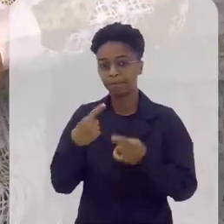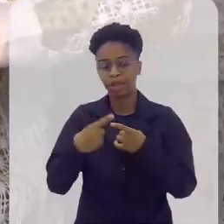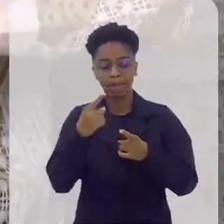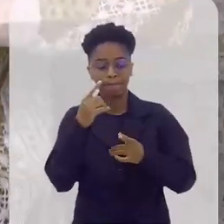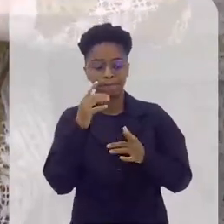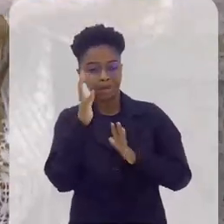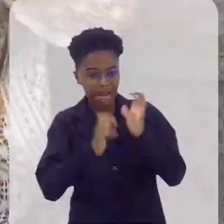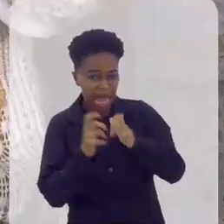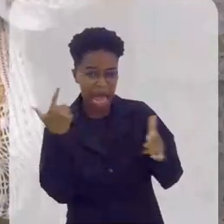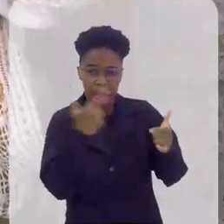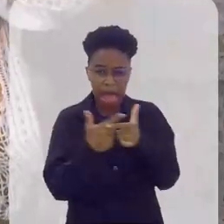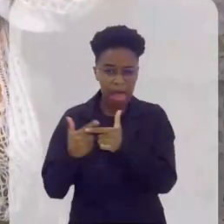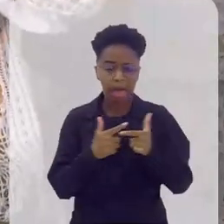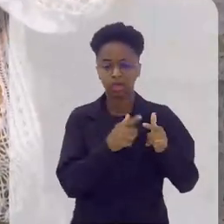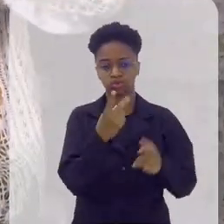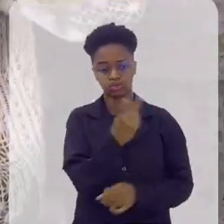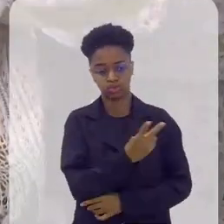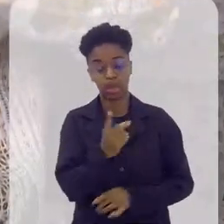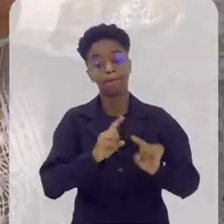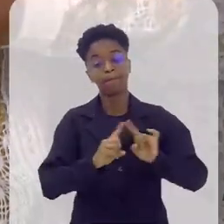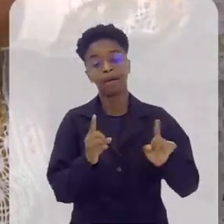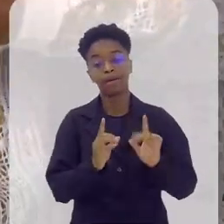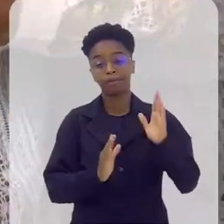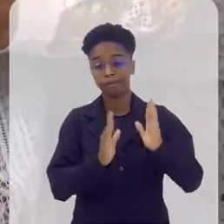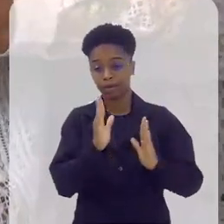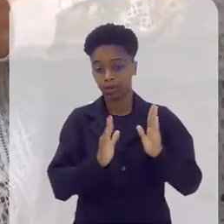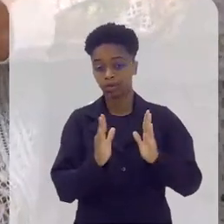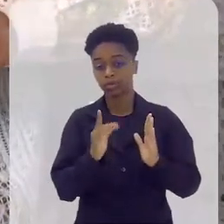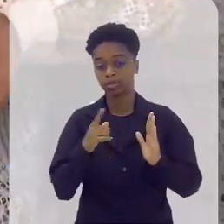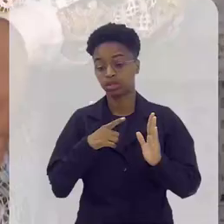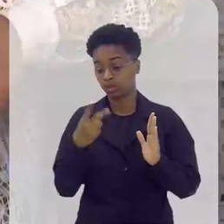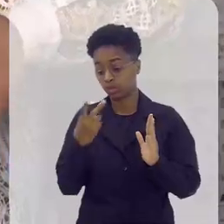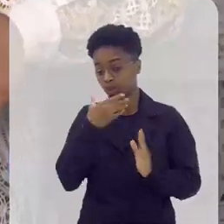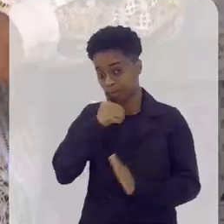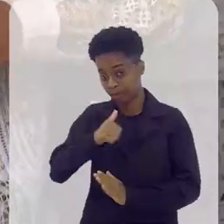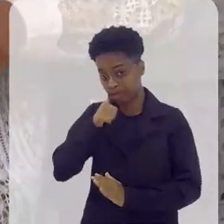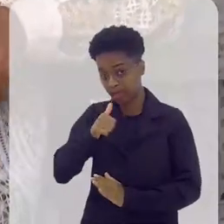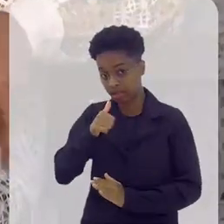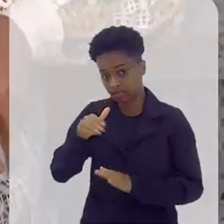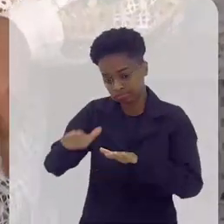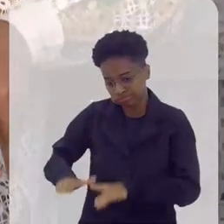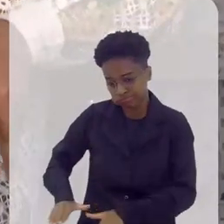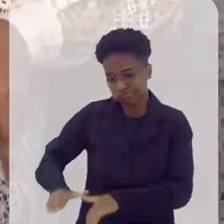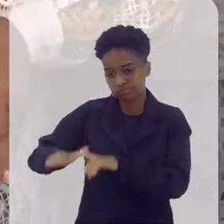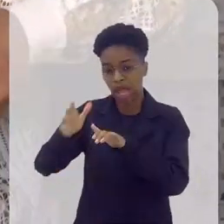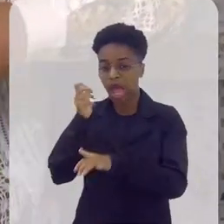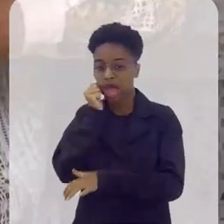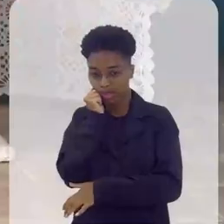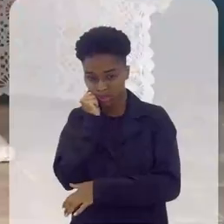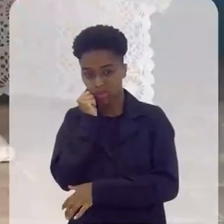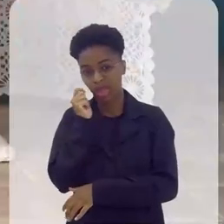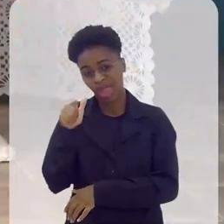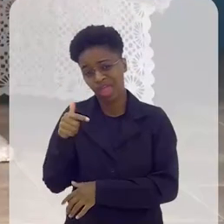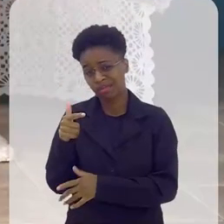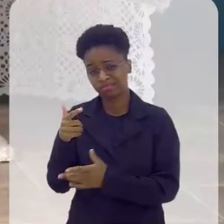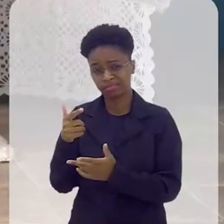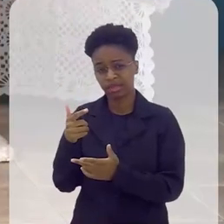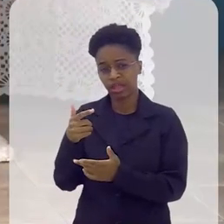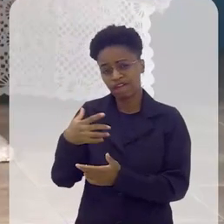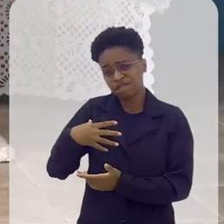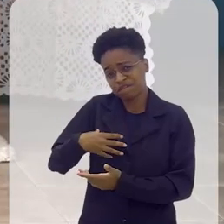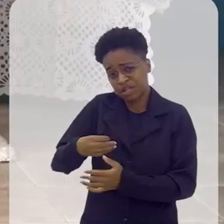me reprimiam e não queria. E nessa época elas criavam duas meninas, filhas de criação, mas eram criadas como